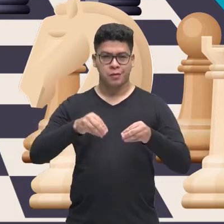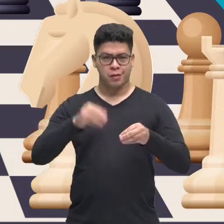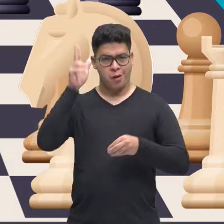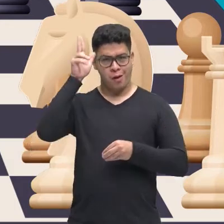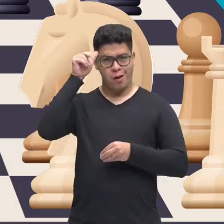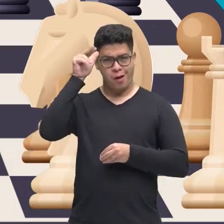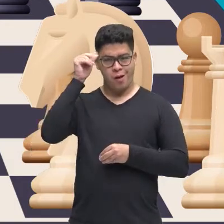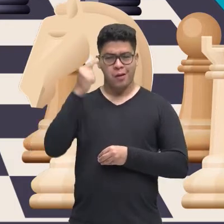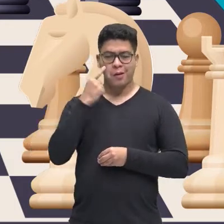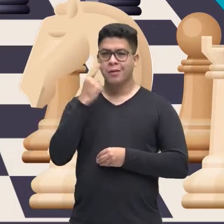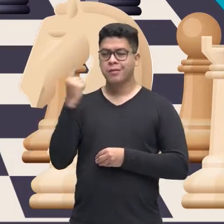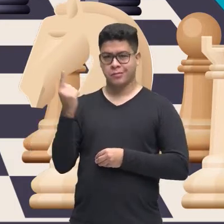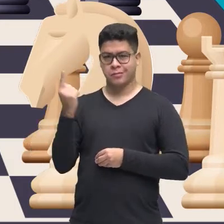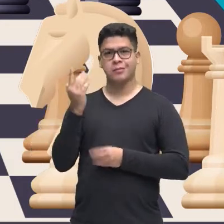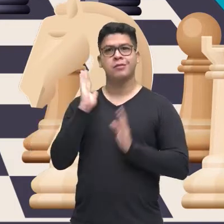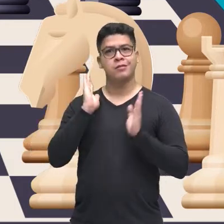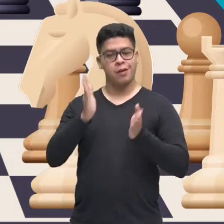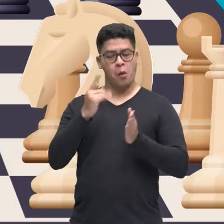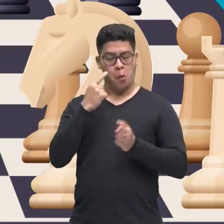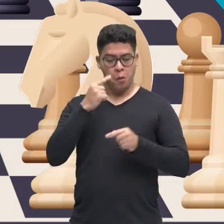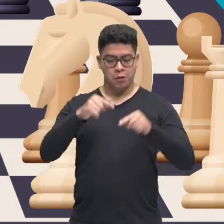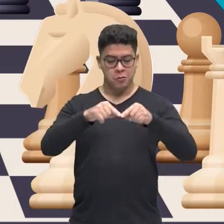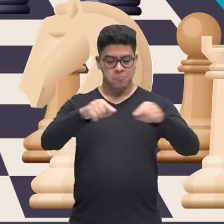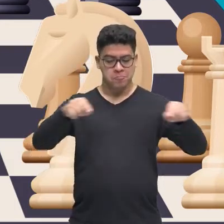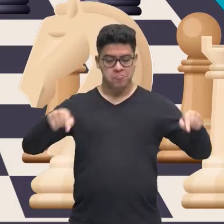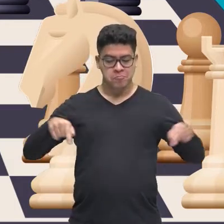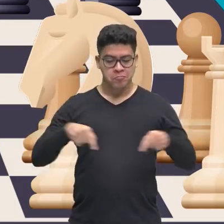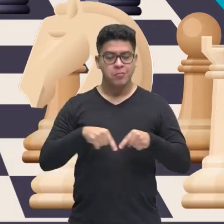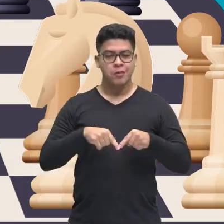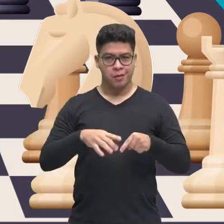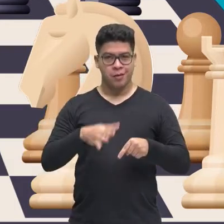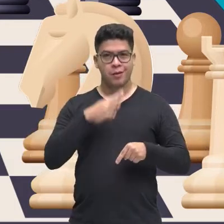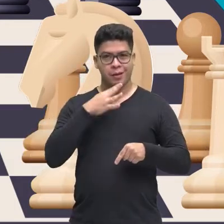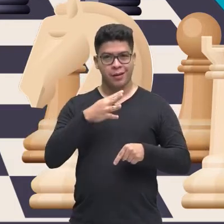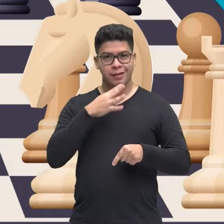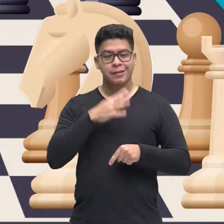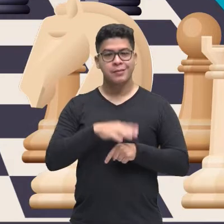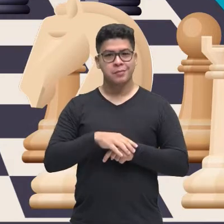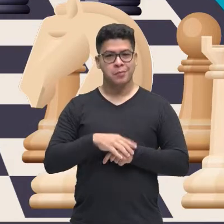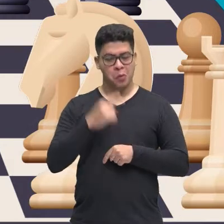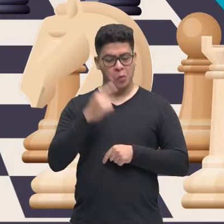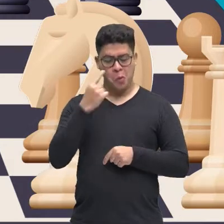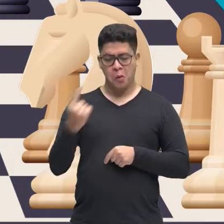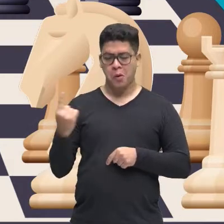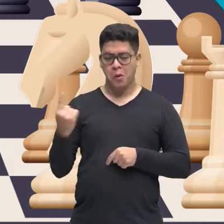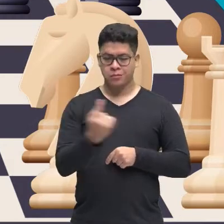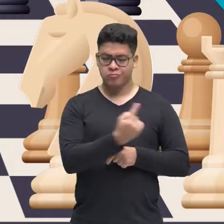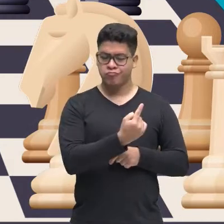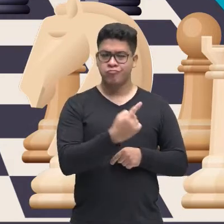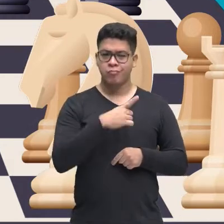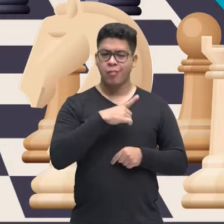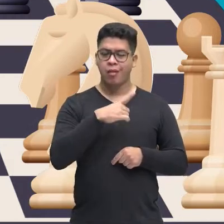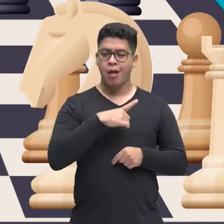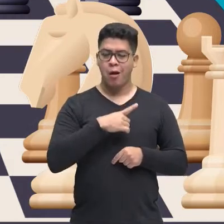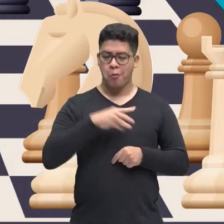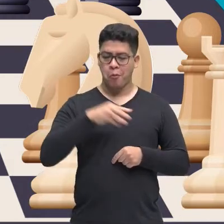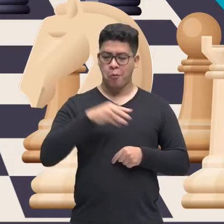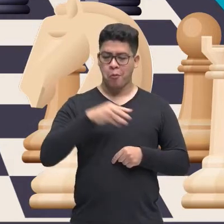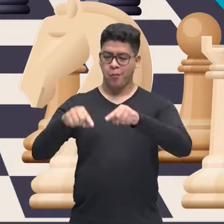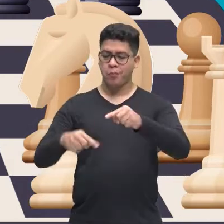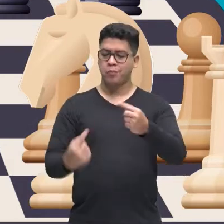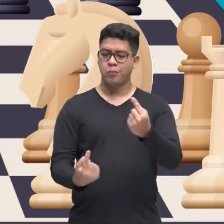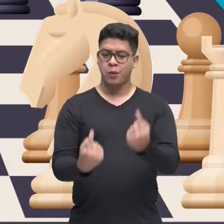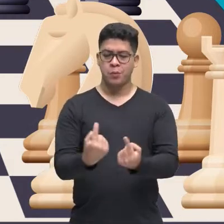cenário eu estou num tabuleiro e essas que vocês estão vendo aqui na frente aqui atrás são os nossos peças